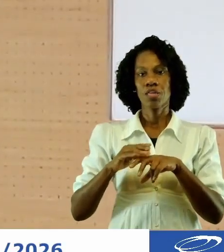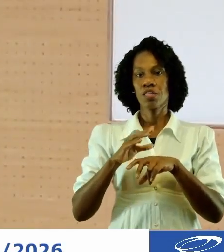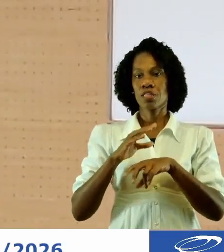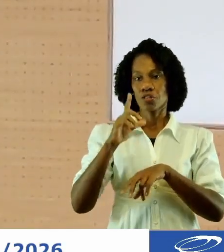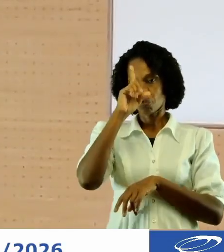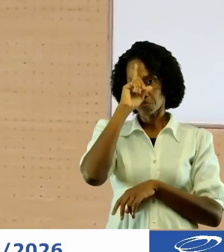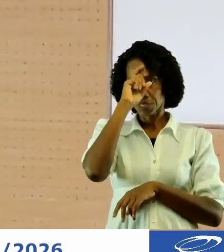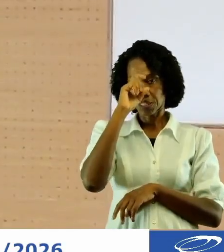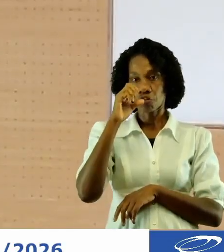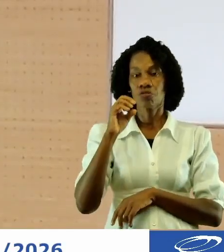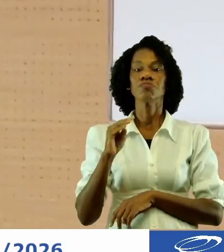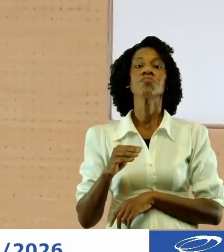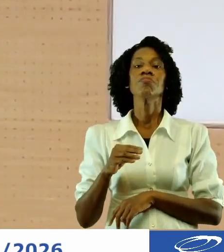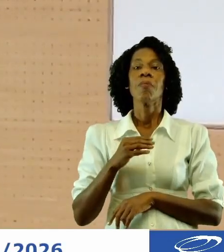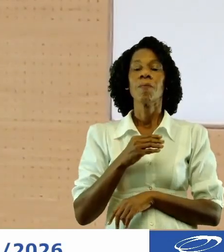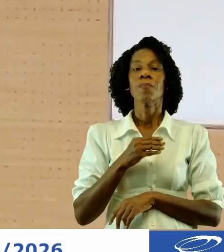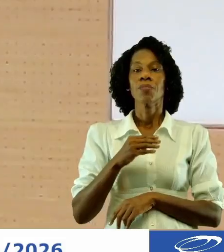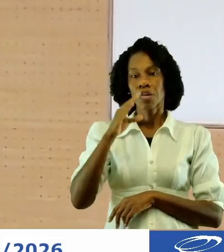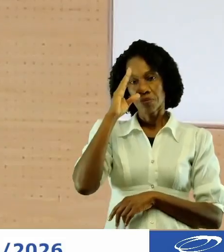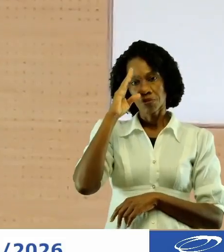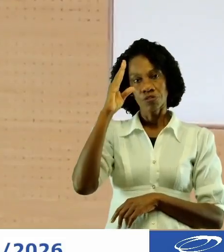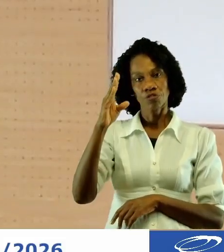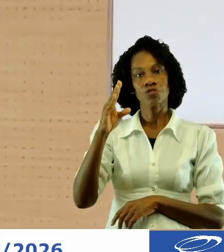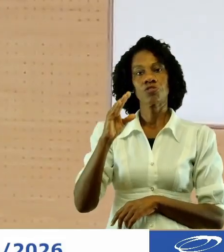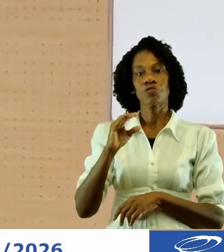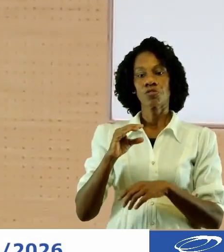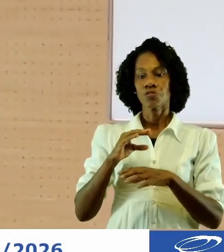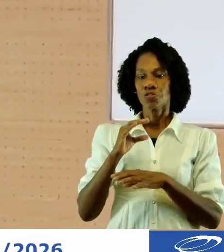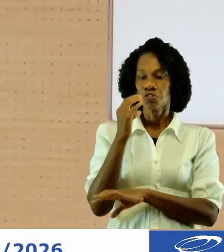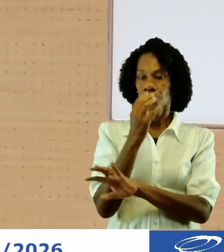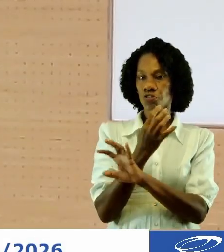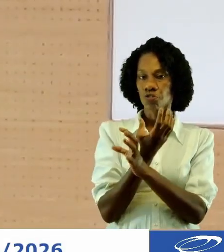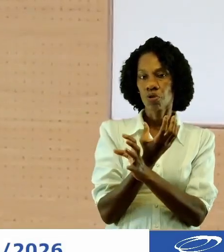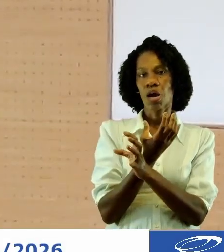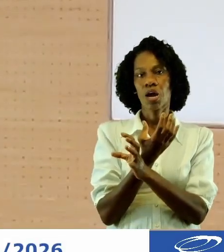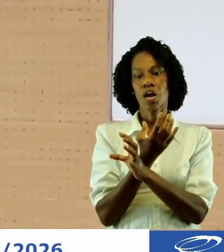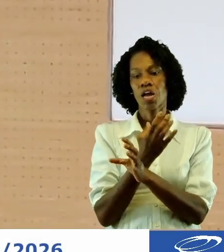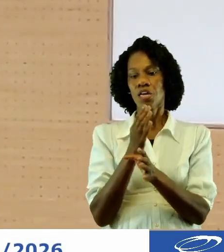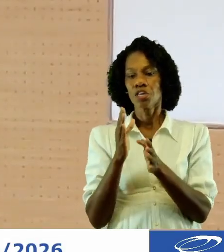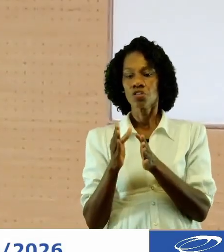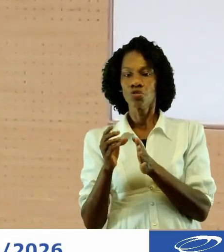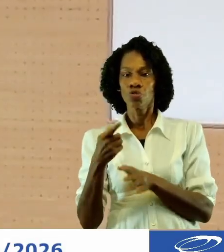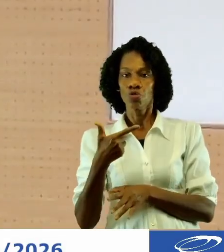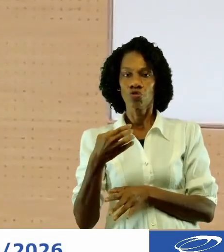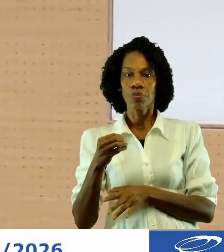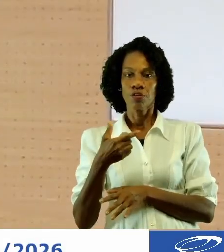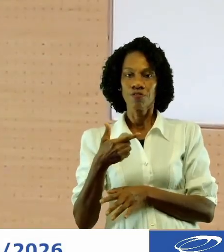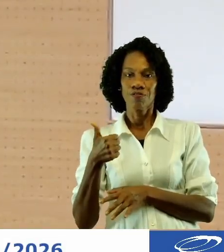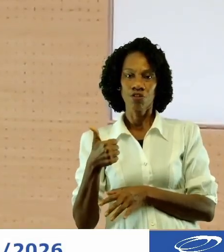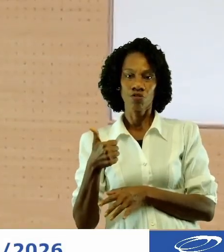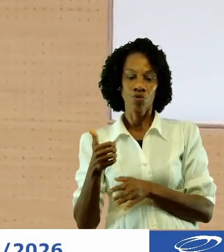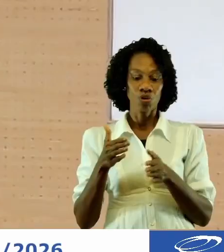Barcelona, foi presidente da Sociedade Europeia de Infecção Hospitalar, EBGIS, entre 2021 e 2023. Ele possui mais